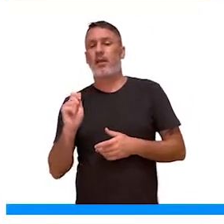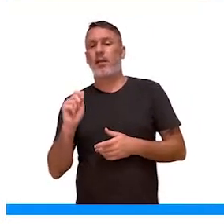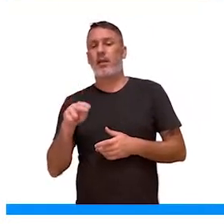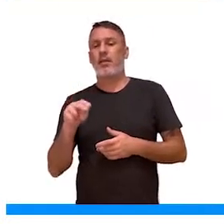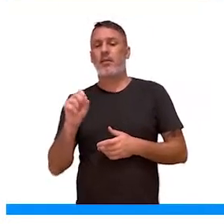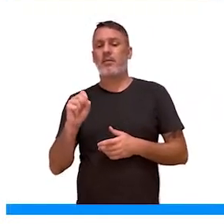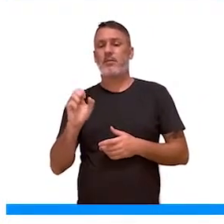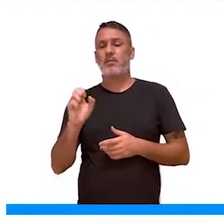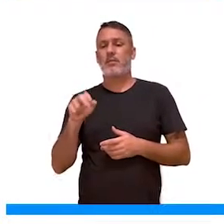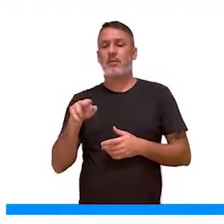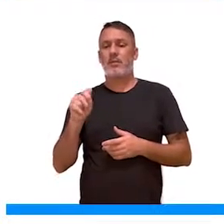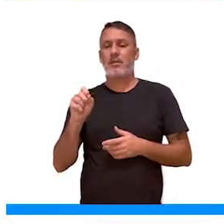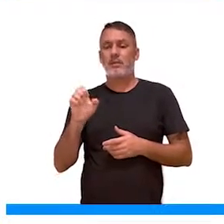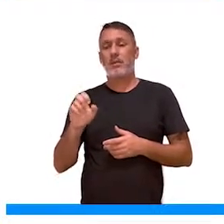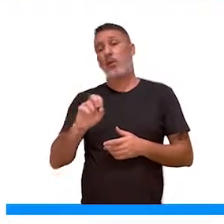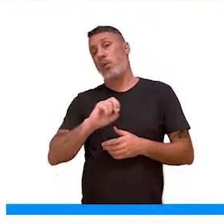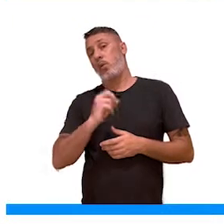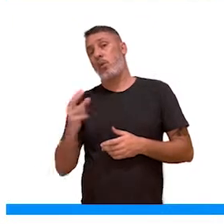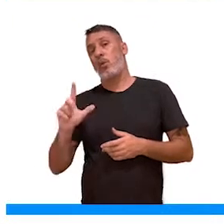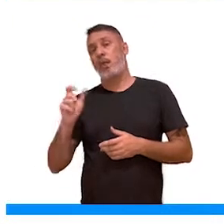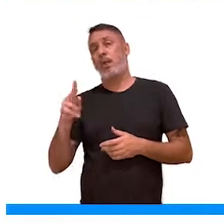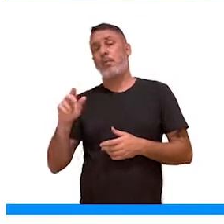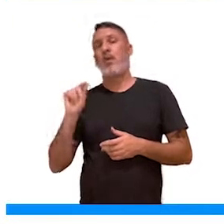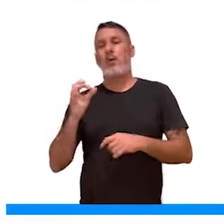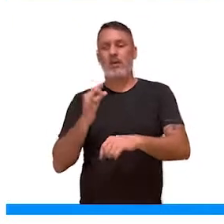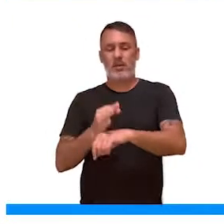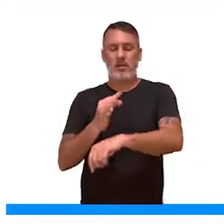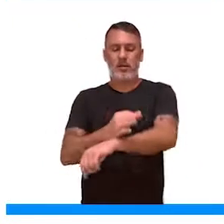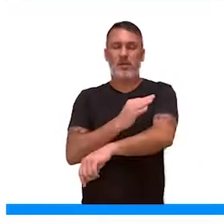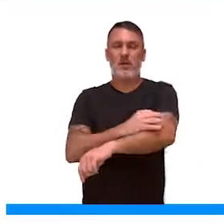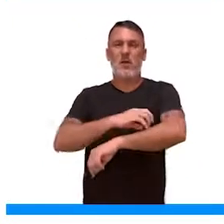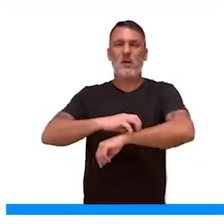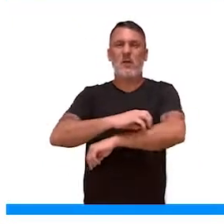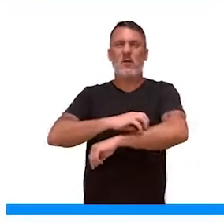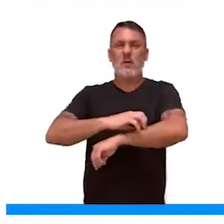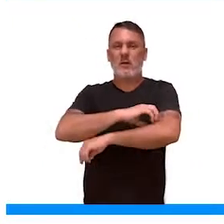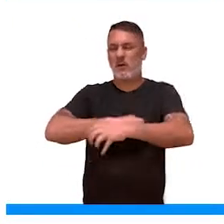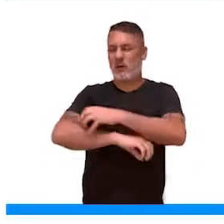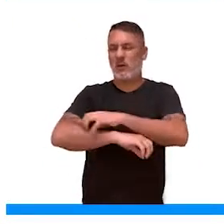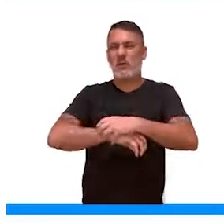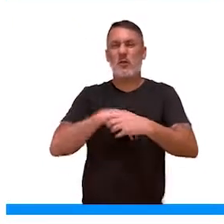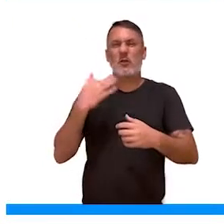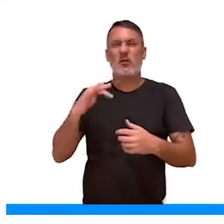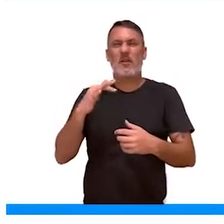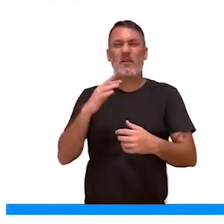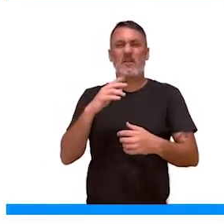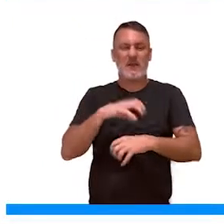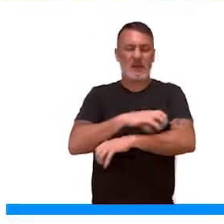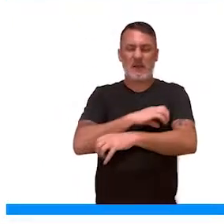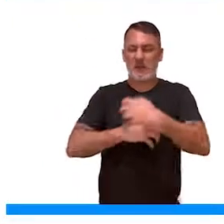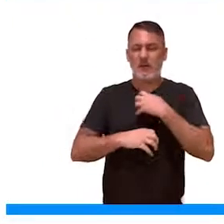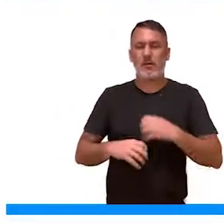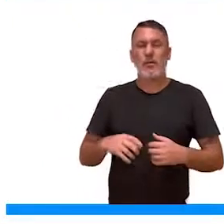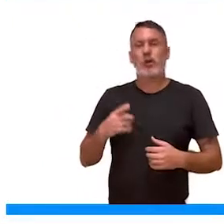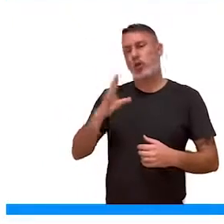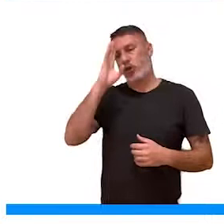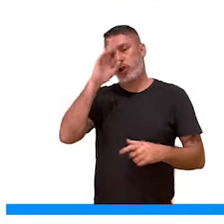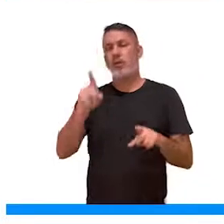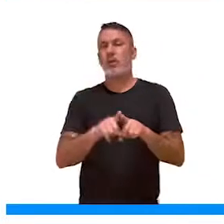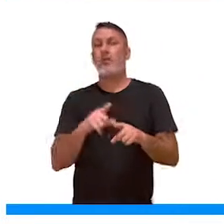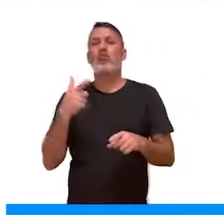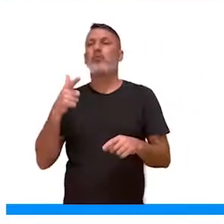Hanseníase ou lepra, que é transmitida pelo agente Mycobacterium leprae, que a transmissão também é de contato direto, ou seja, não